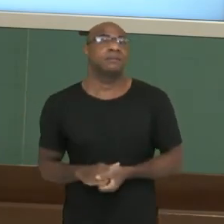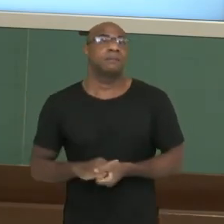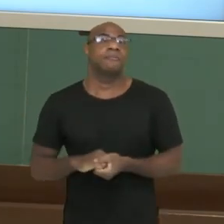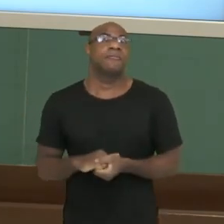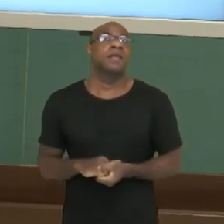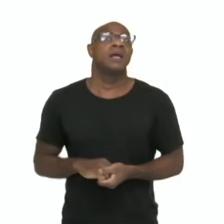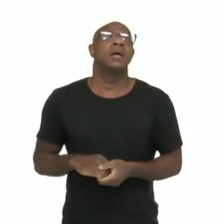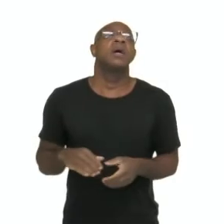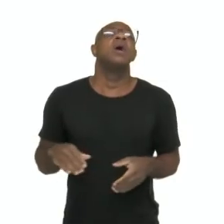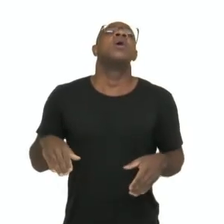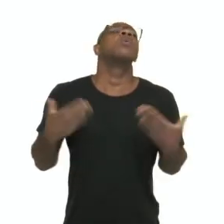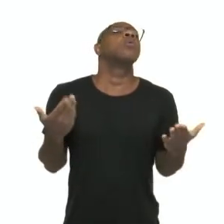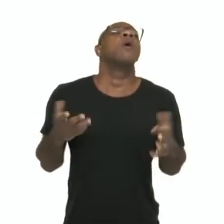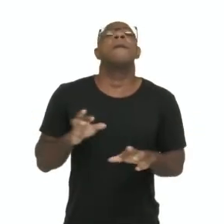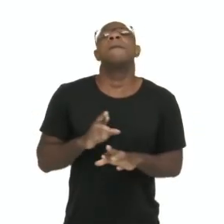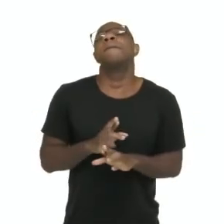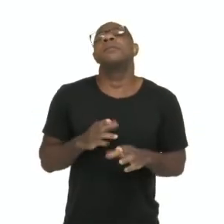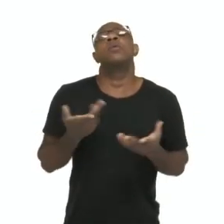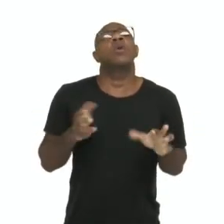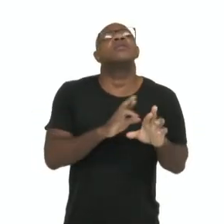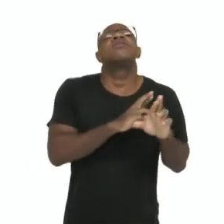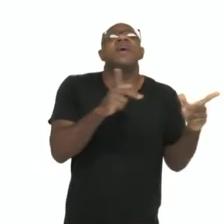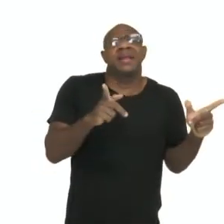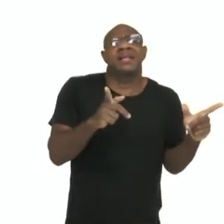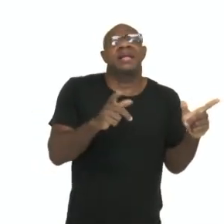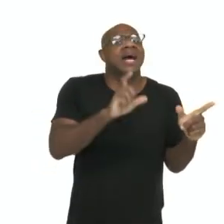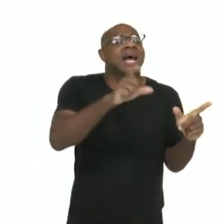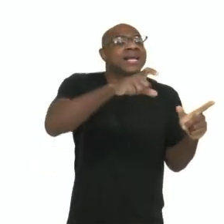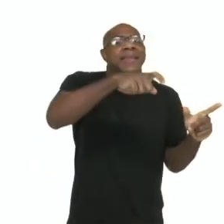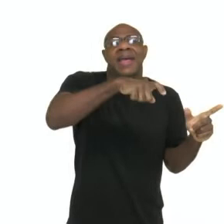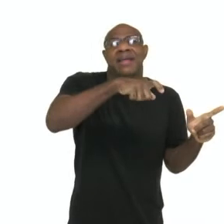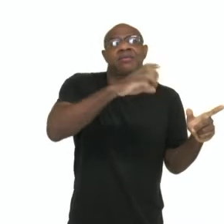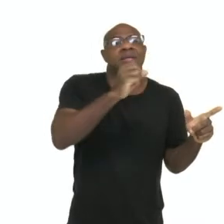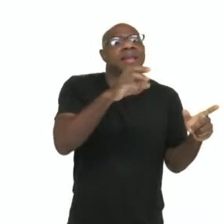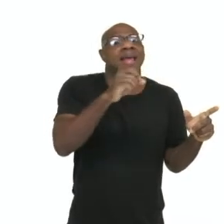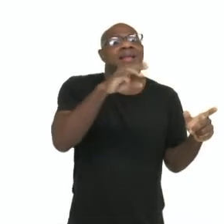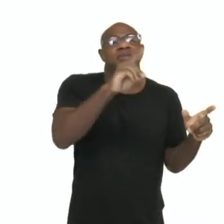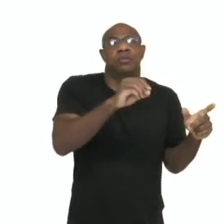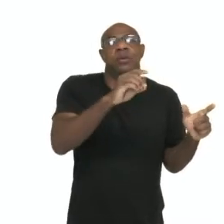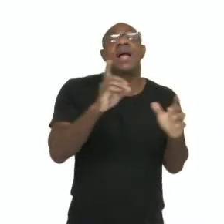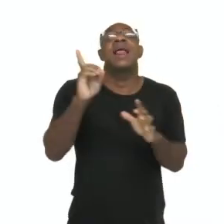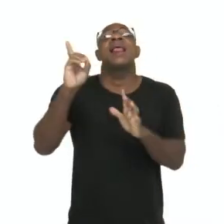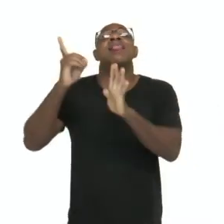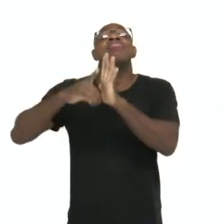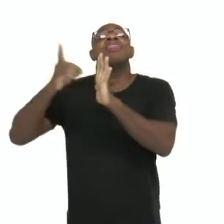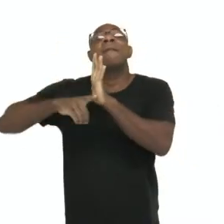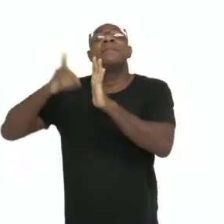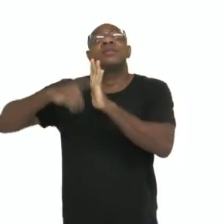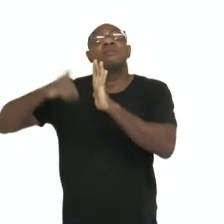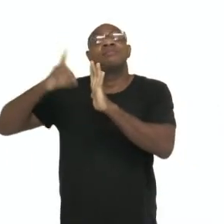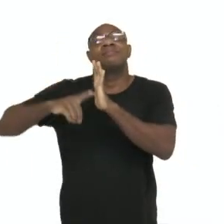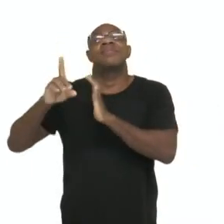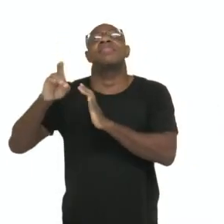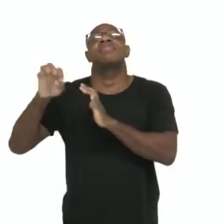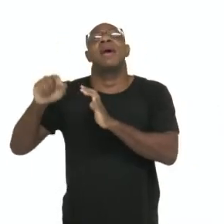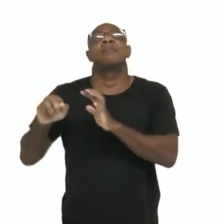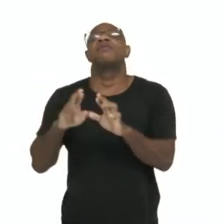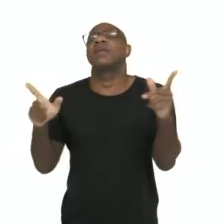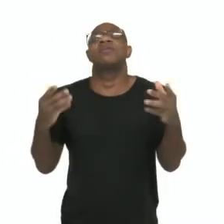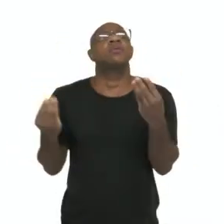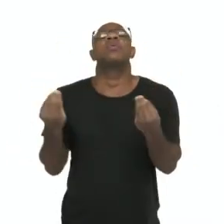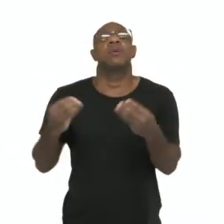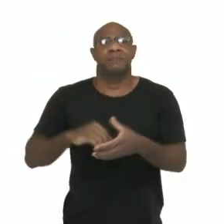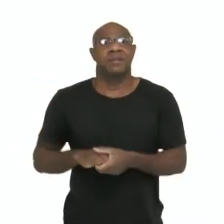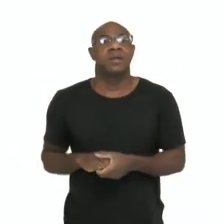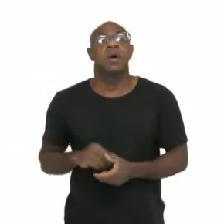Qual é a maior diferença entre o cartão de crédito e o de débito? Sabe disso? Importante saber. O que acontece se no dia do pagamento